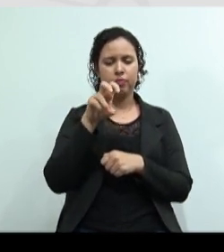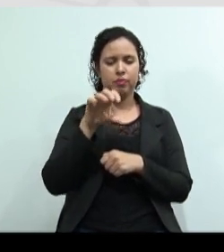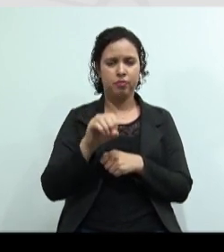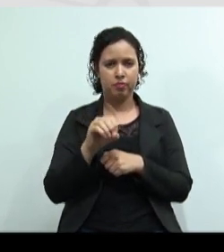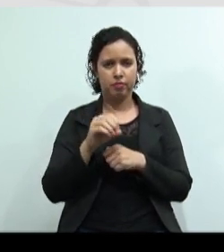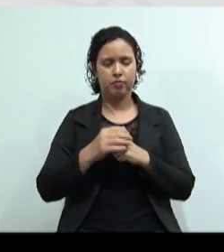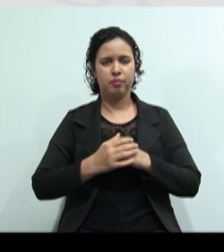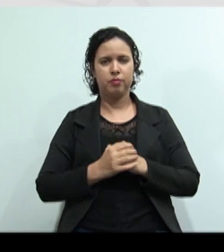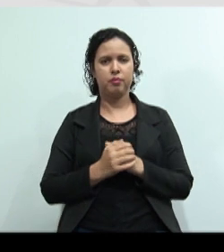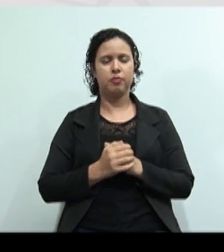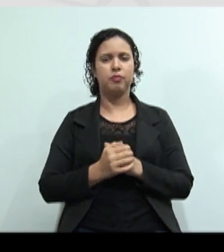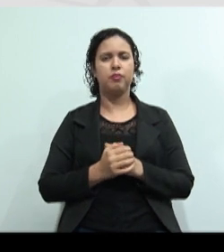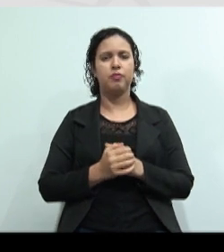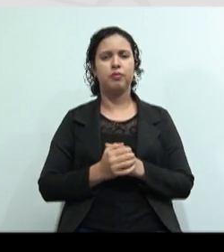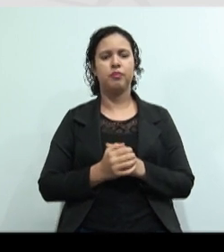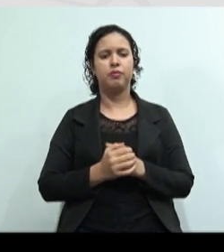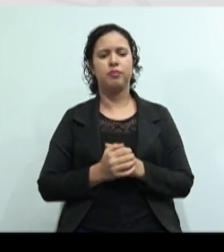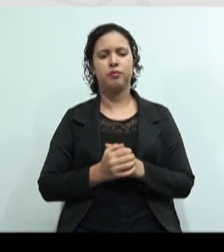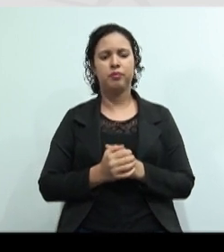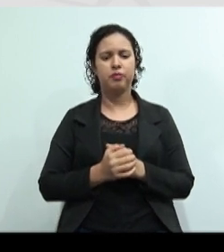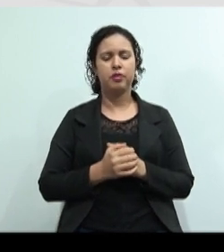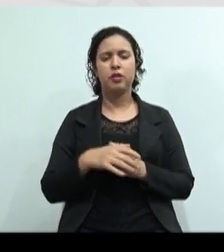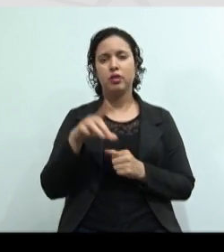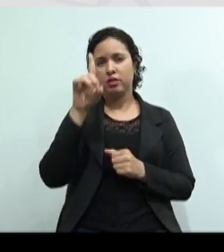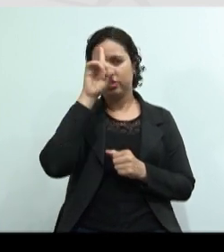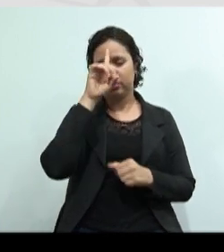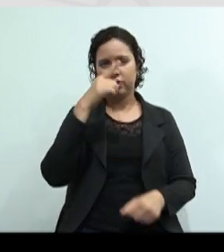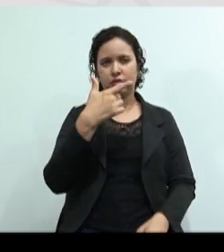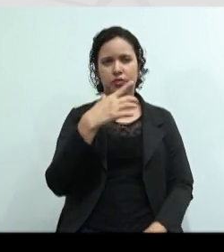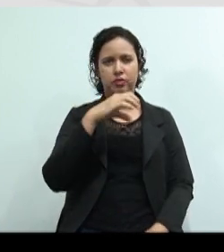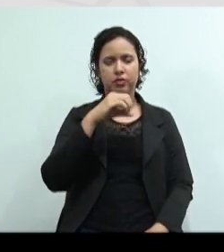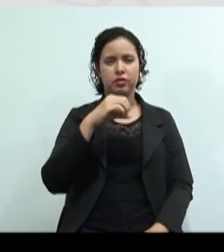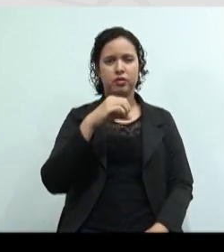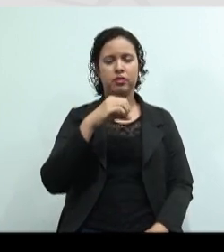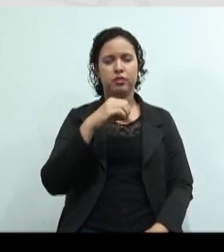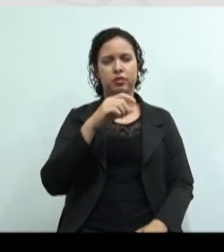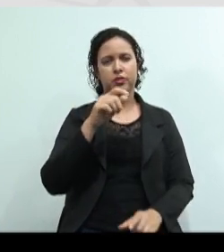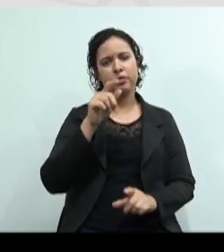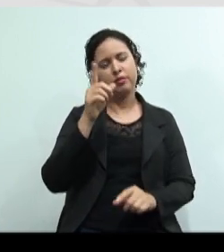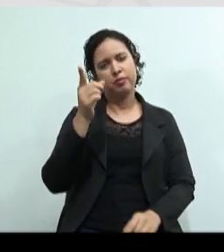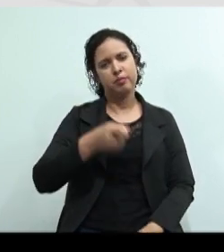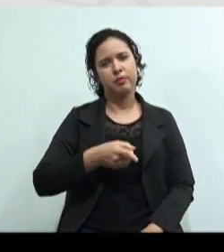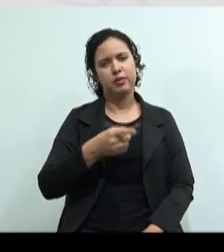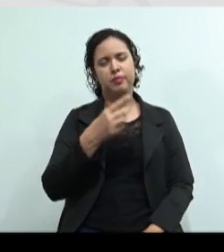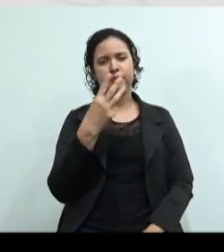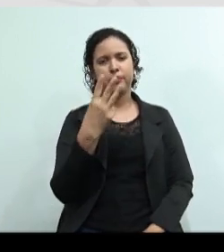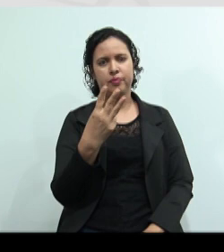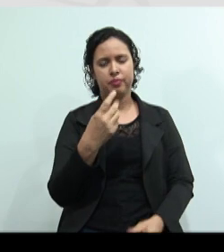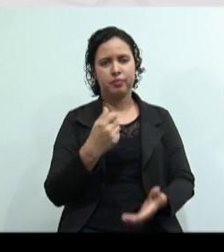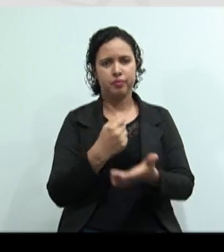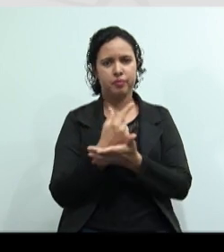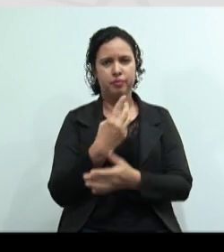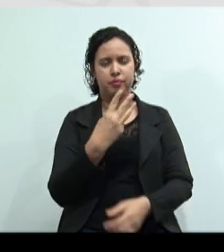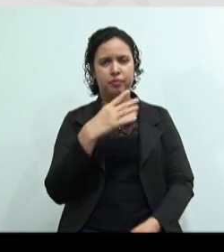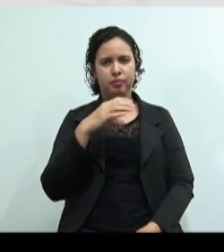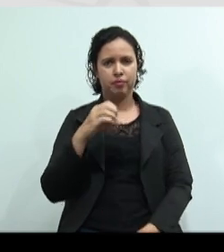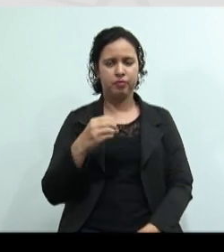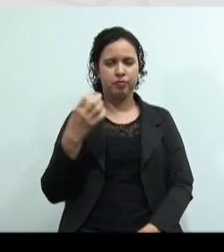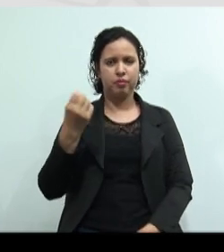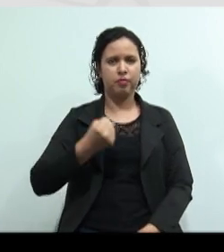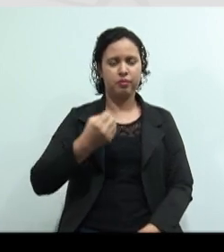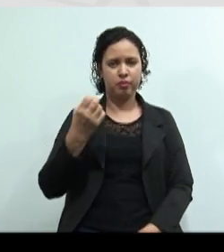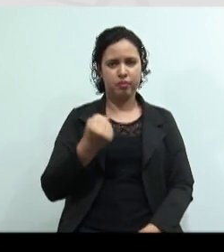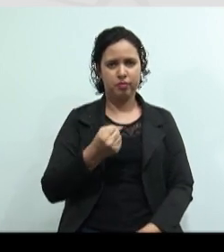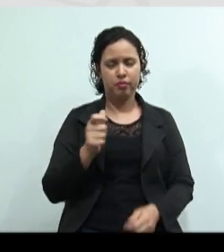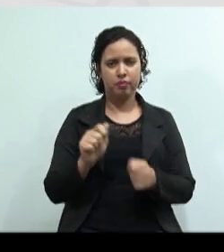de leite condensado. No dia 20/3, compra de 30 unidades de leite condensado para a produção de